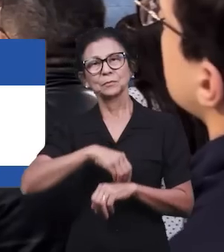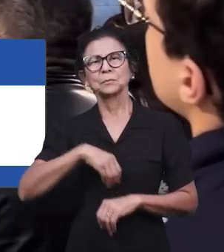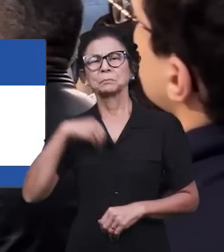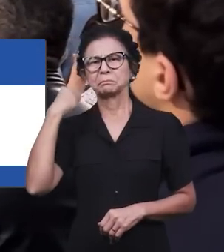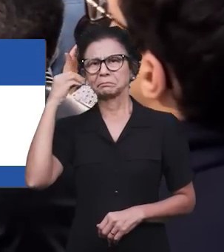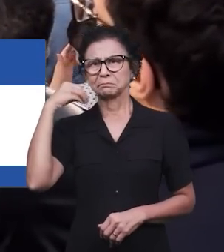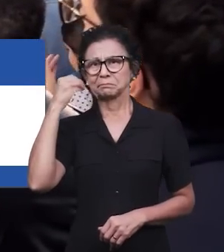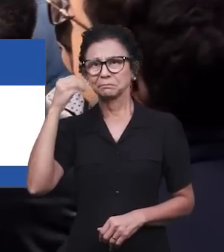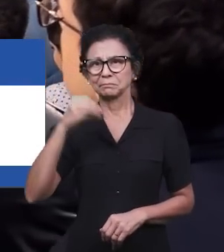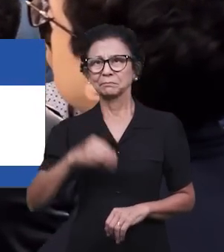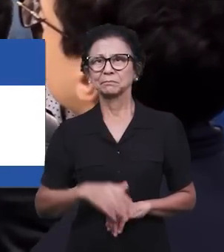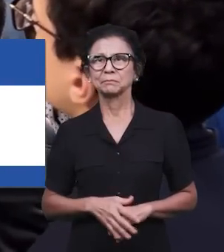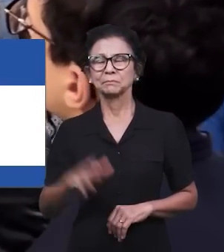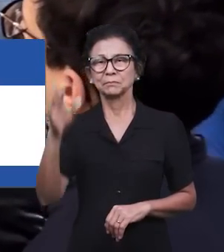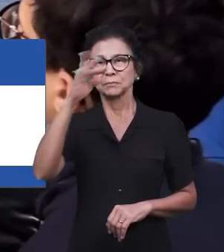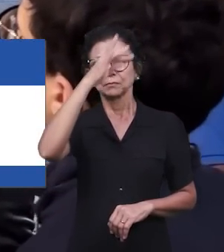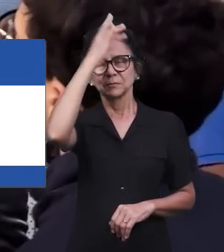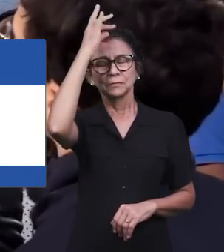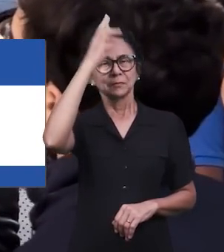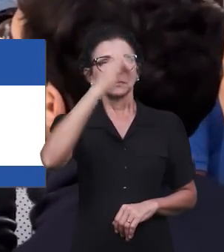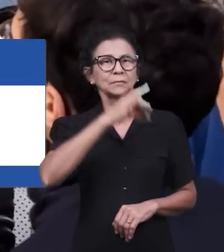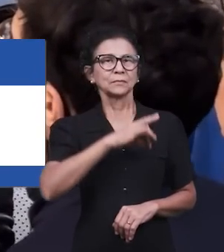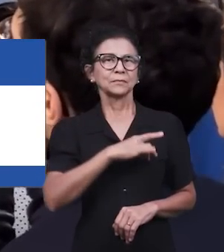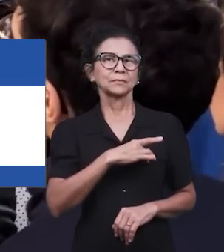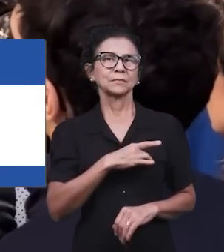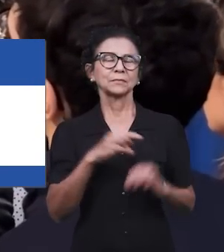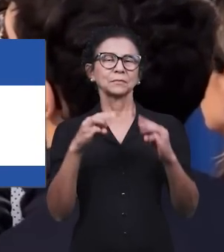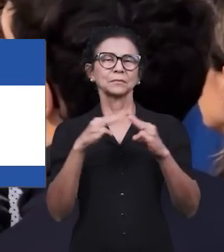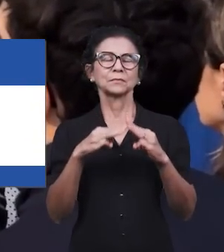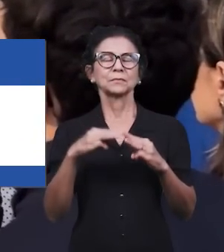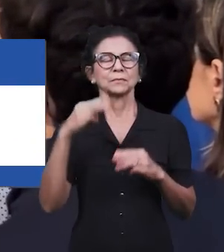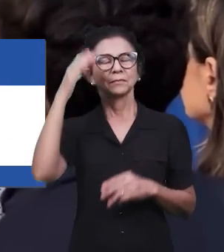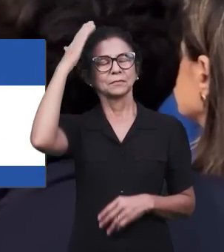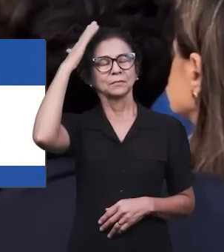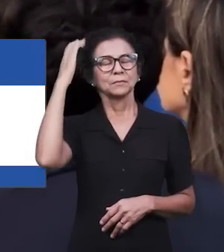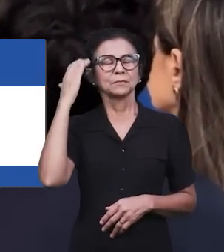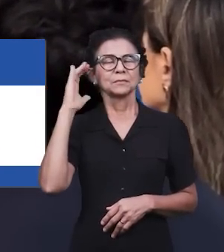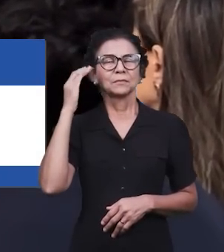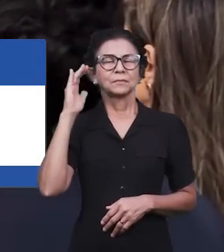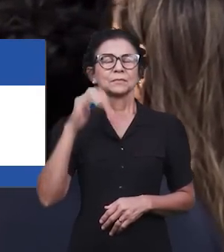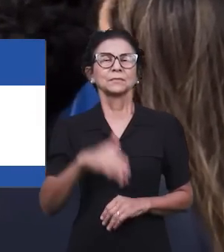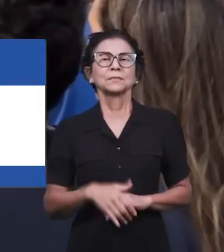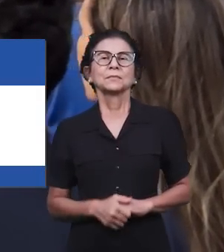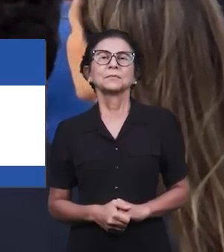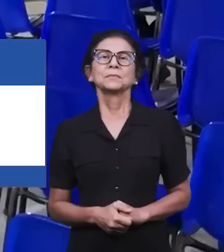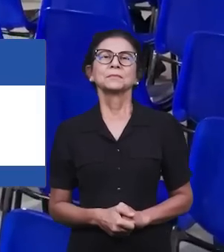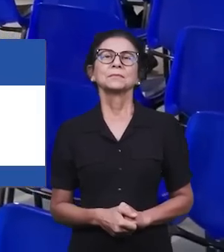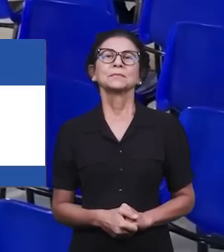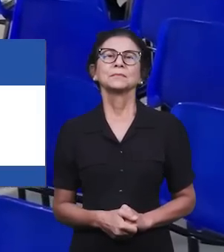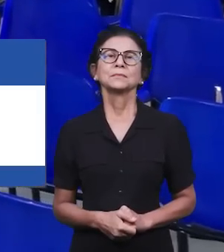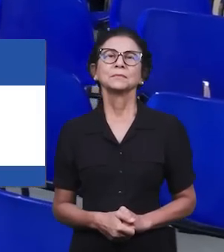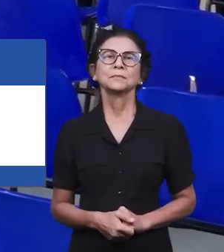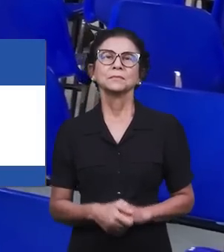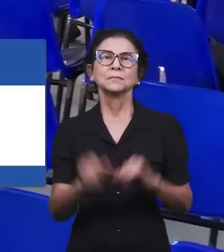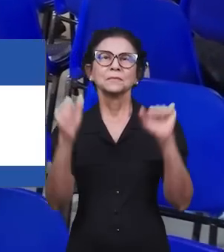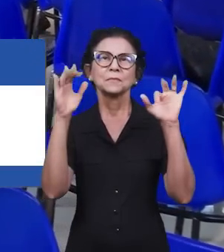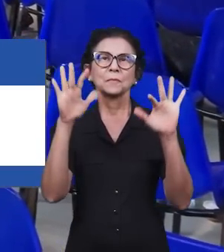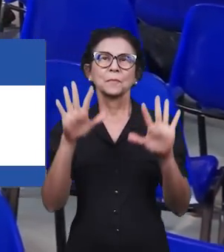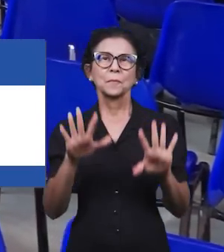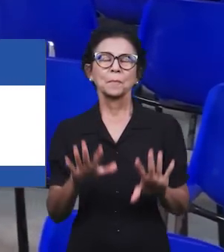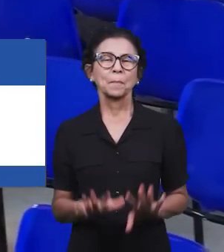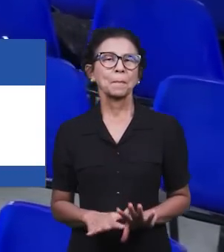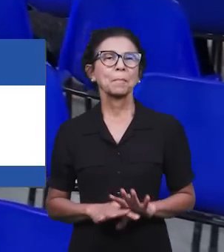aula, com o batismo com o Espírito Santo aqui no Manaim de Curitiba. E a bênção foi notória em todo